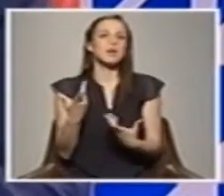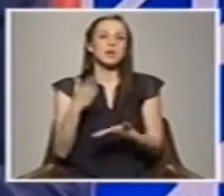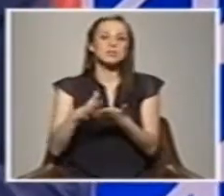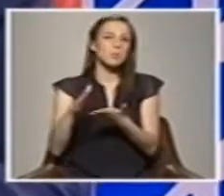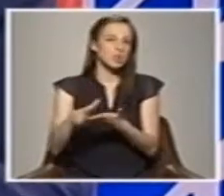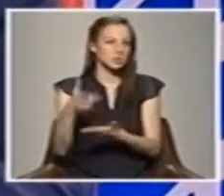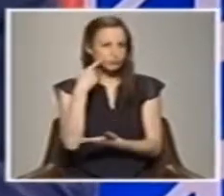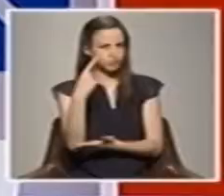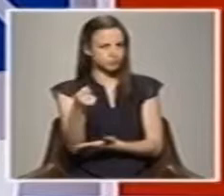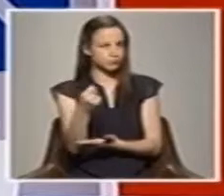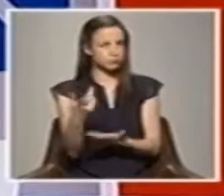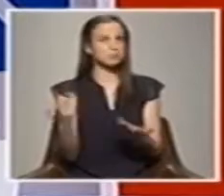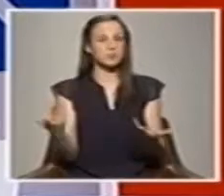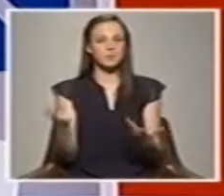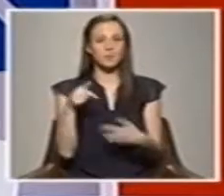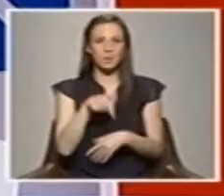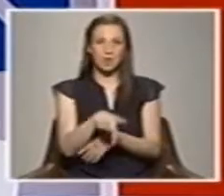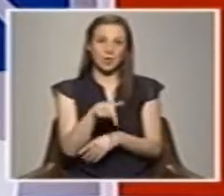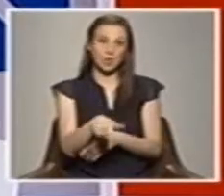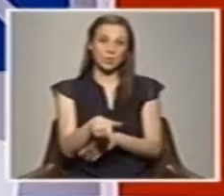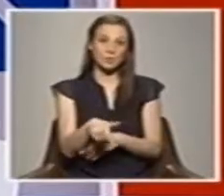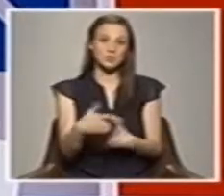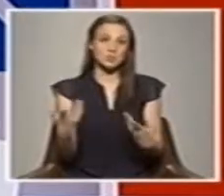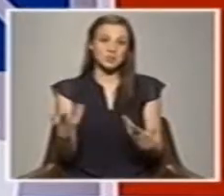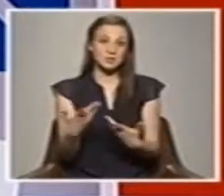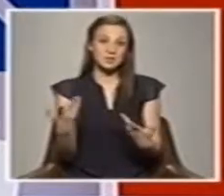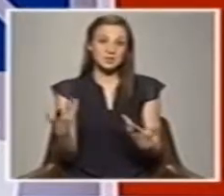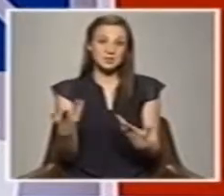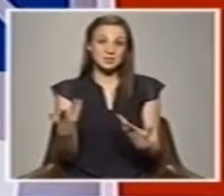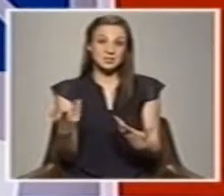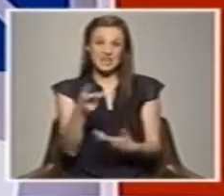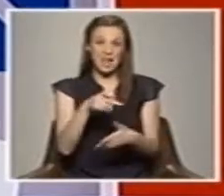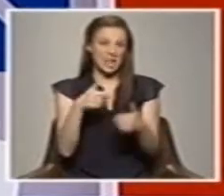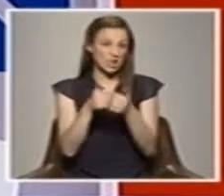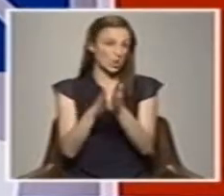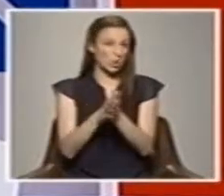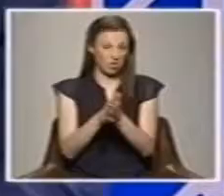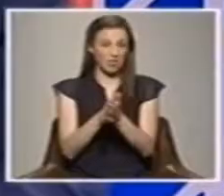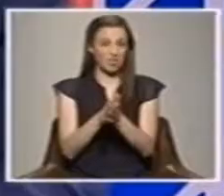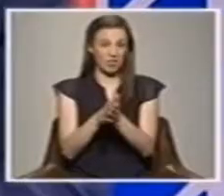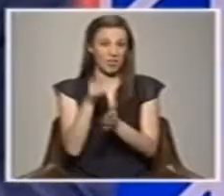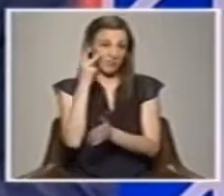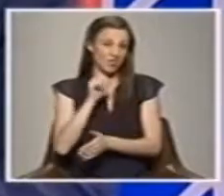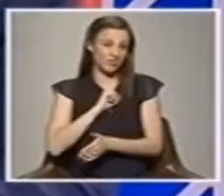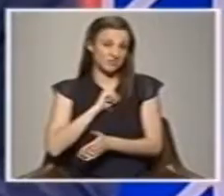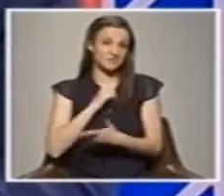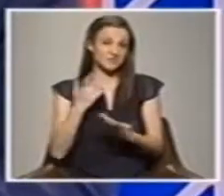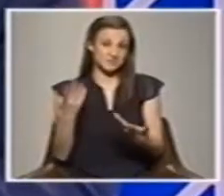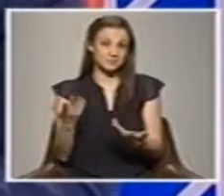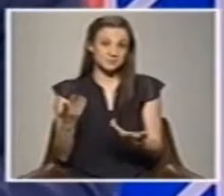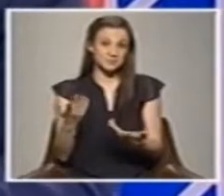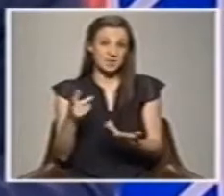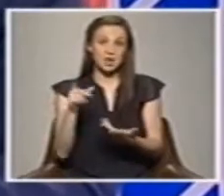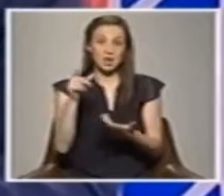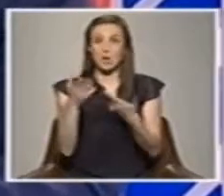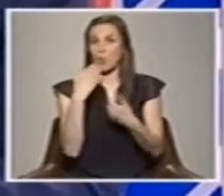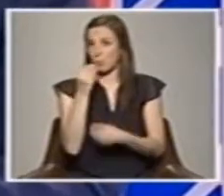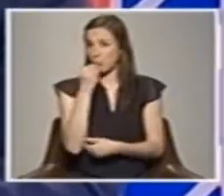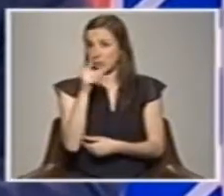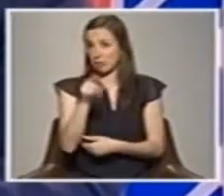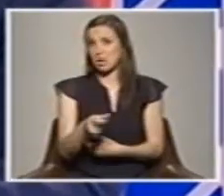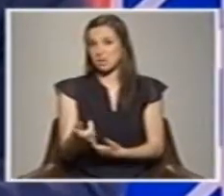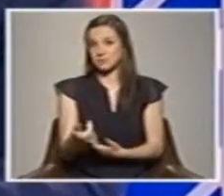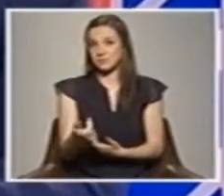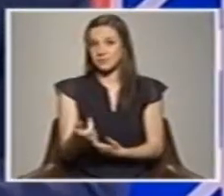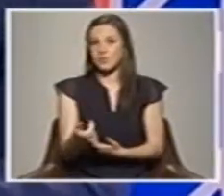conceito que atravessa hoje completamente todos os setores da nossa vida, não é? É de facto isso, e por isso nós tentamos, juntando